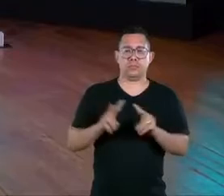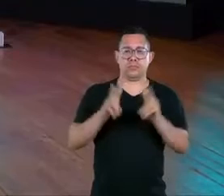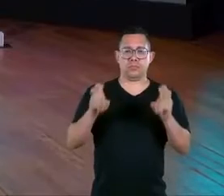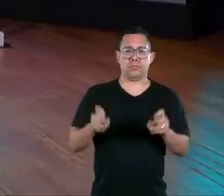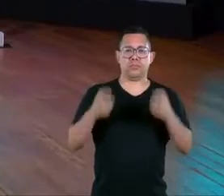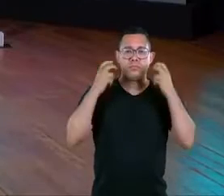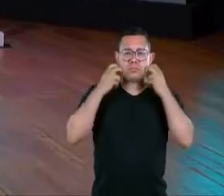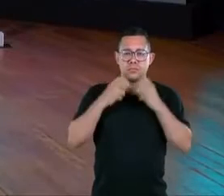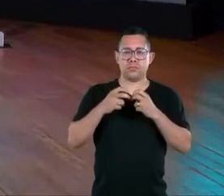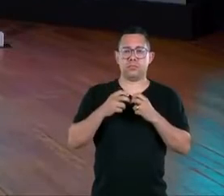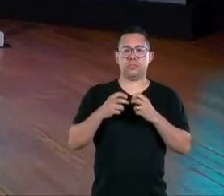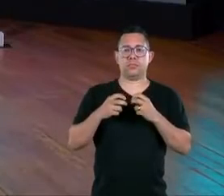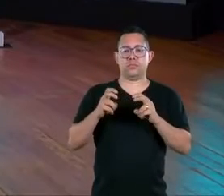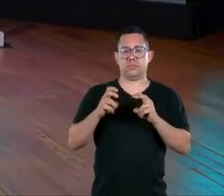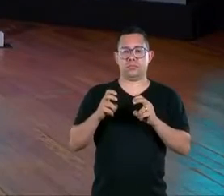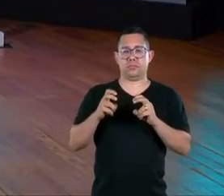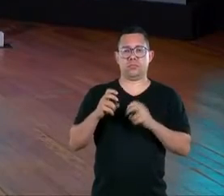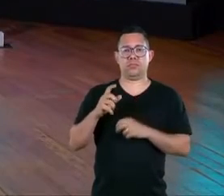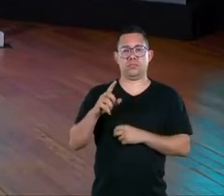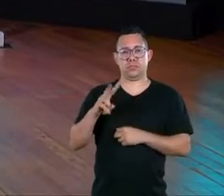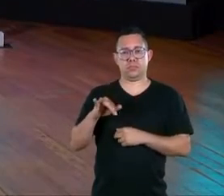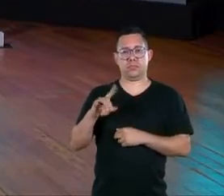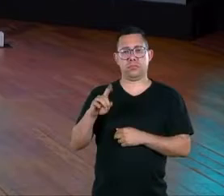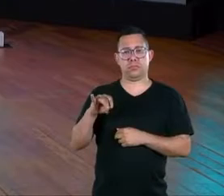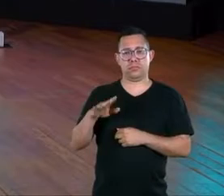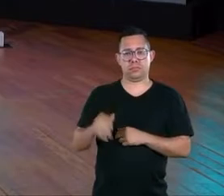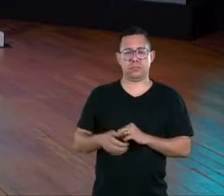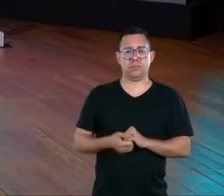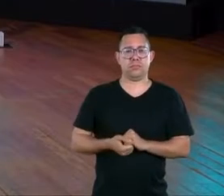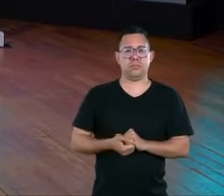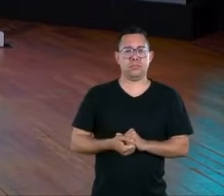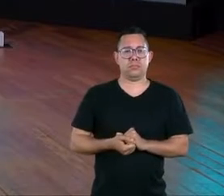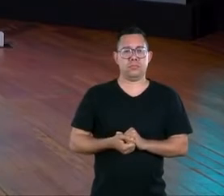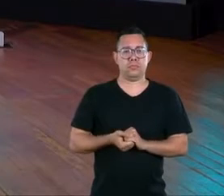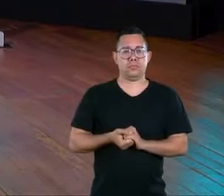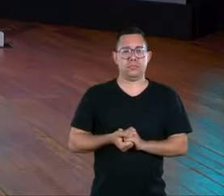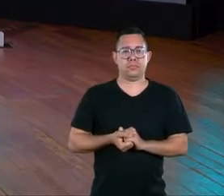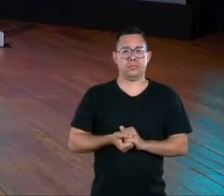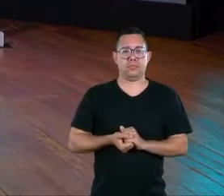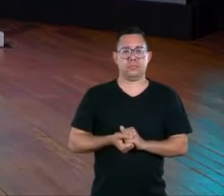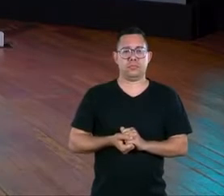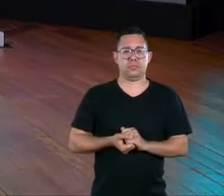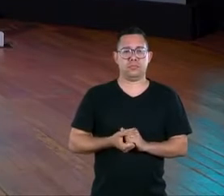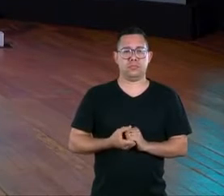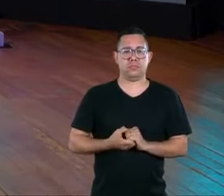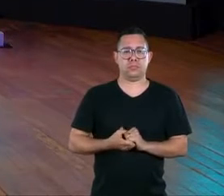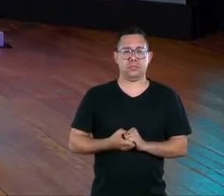do nosso lindo, amado Edgar Morin, Daniel, com você.